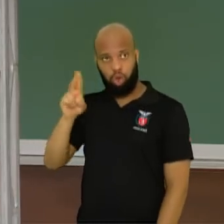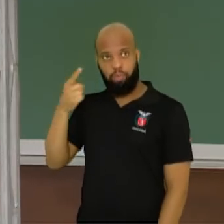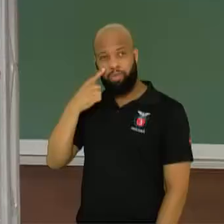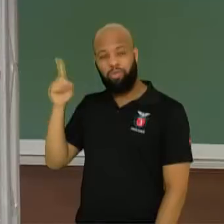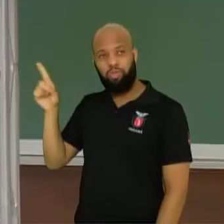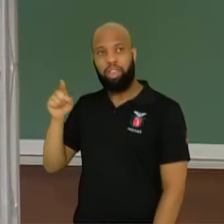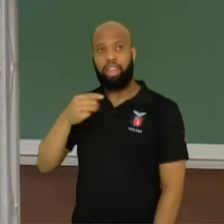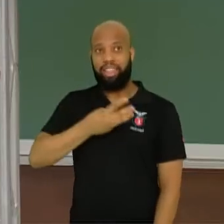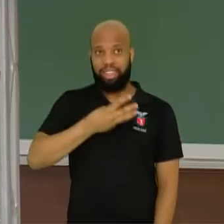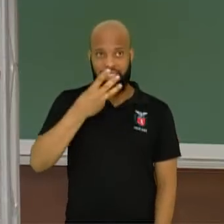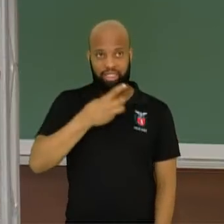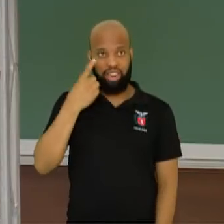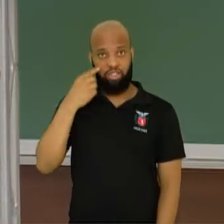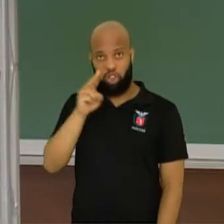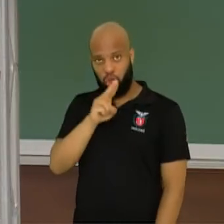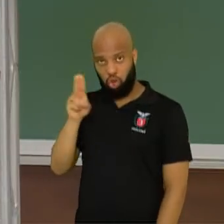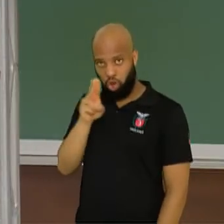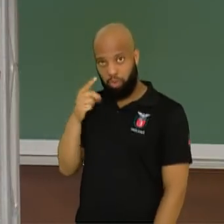caderno e eu já volto.